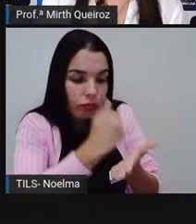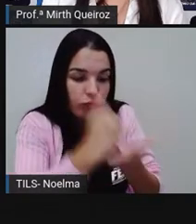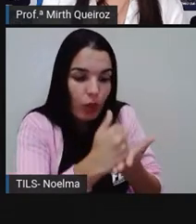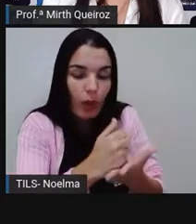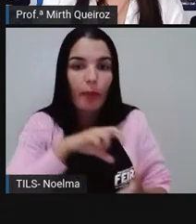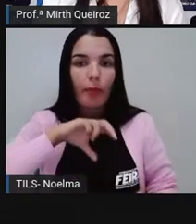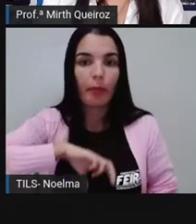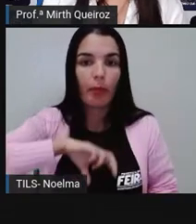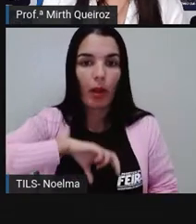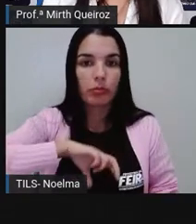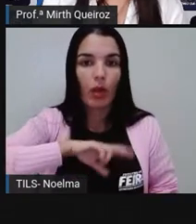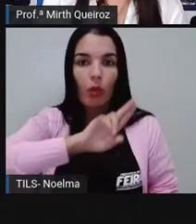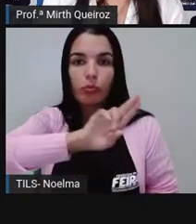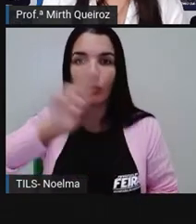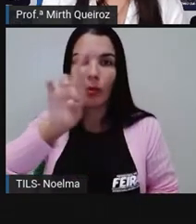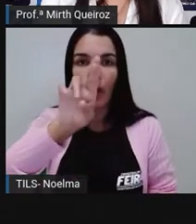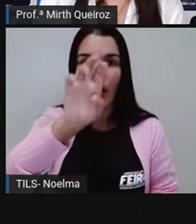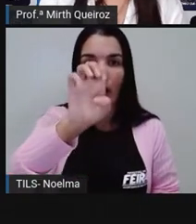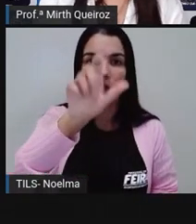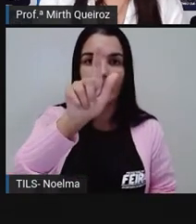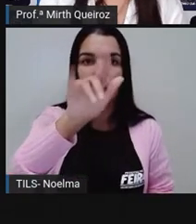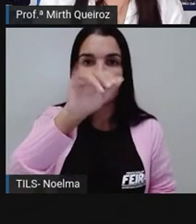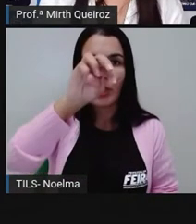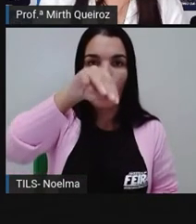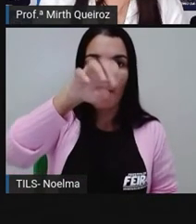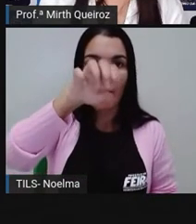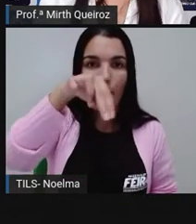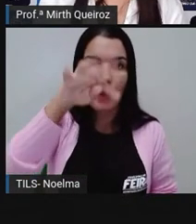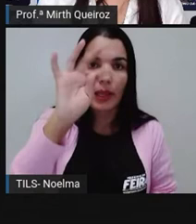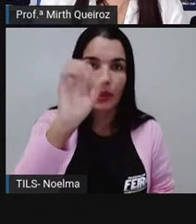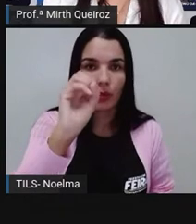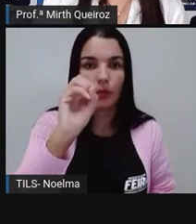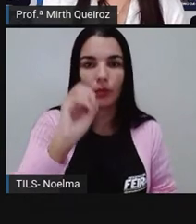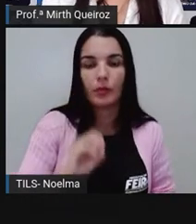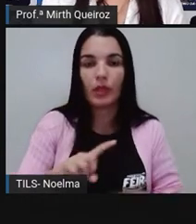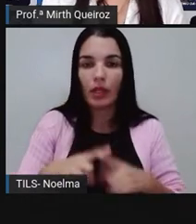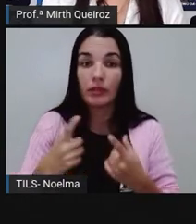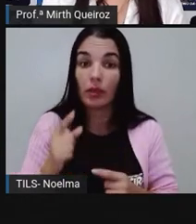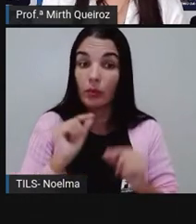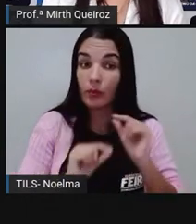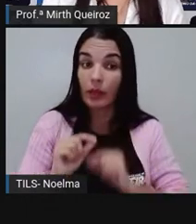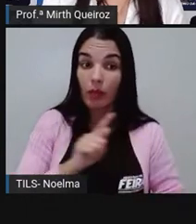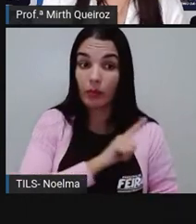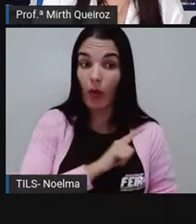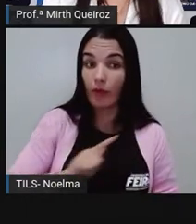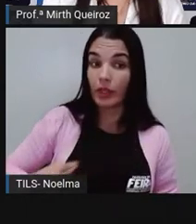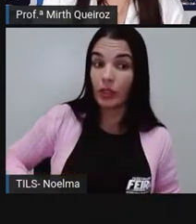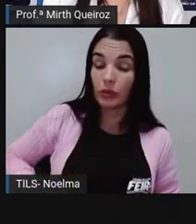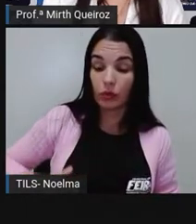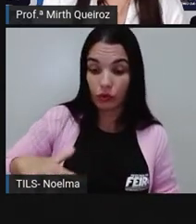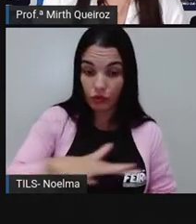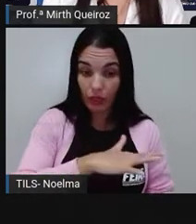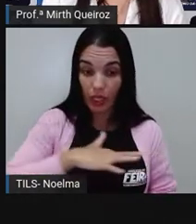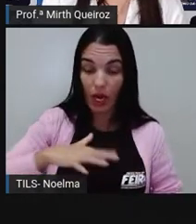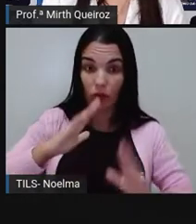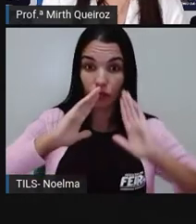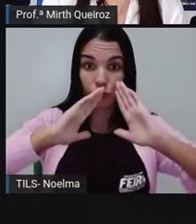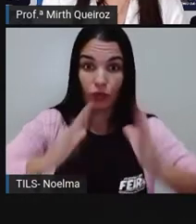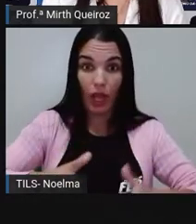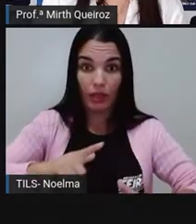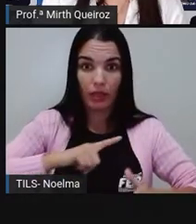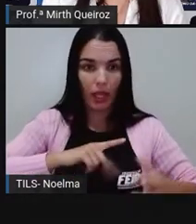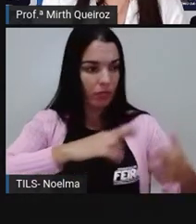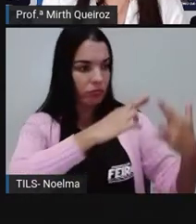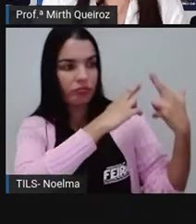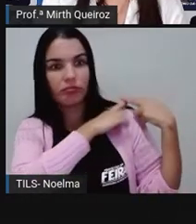de regimento, certo? Apesar de o governador geral ter assumido uma